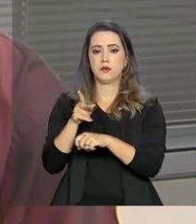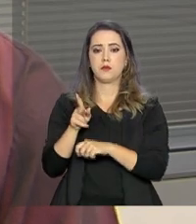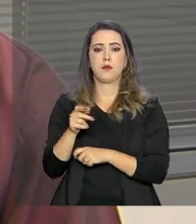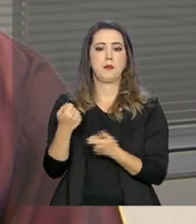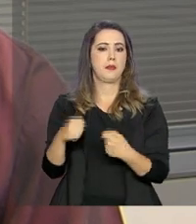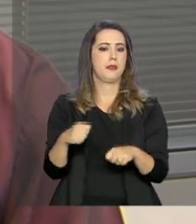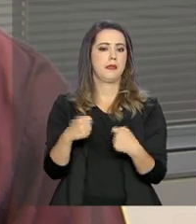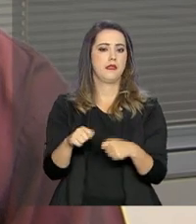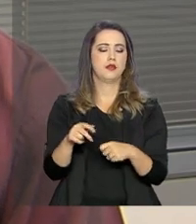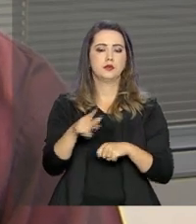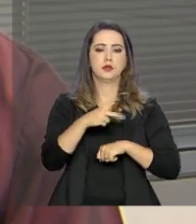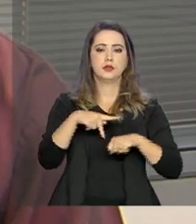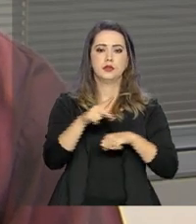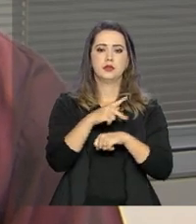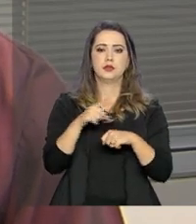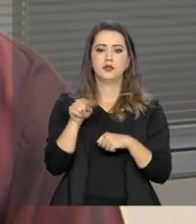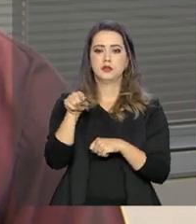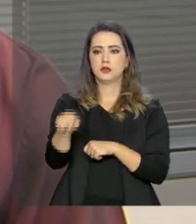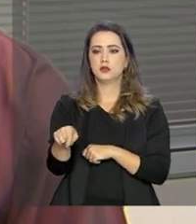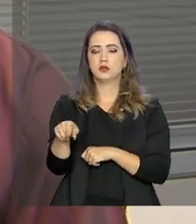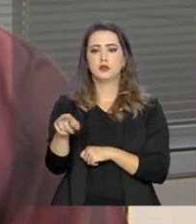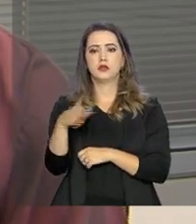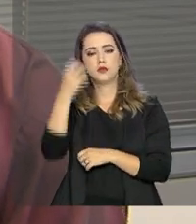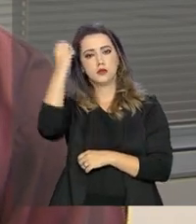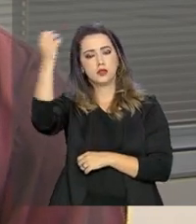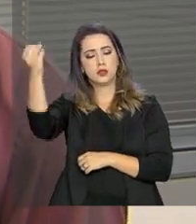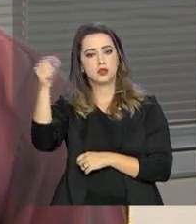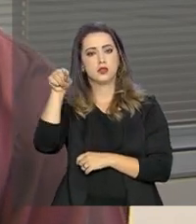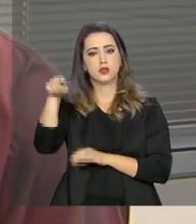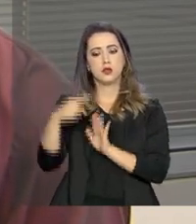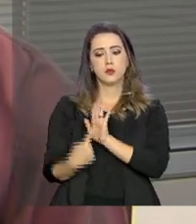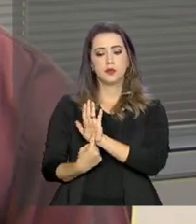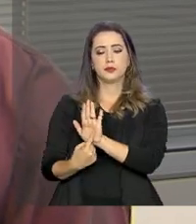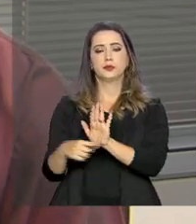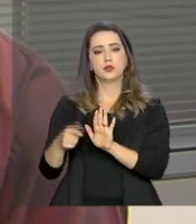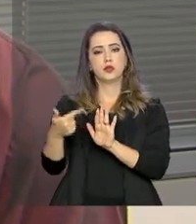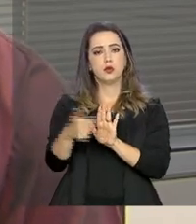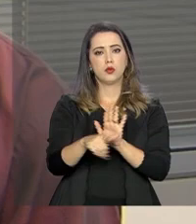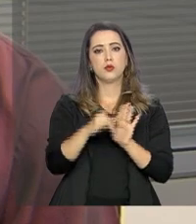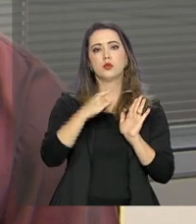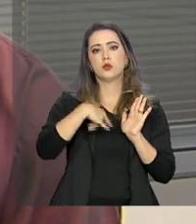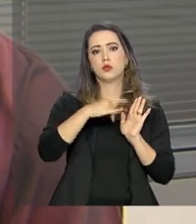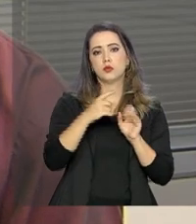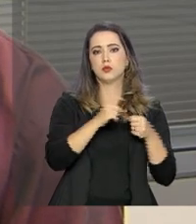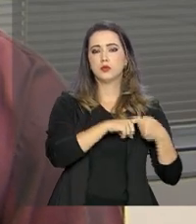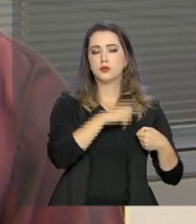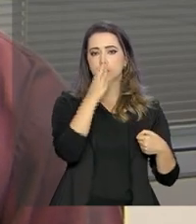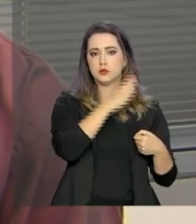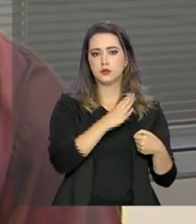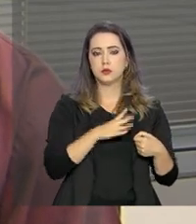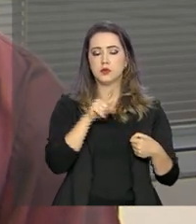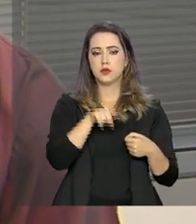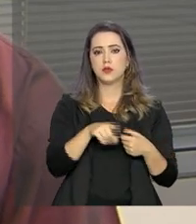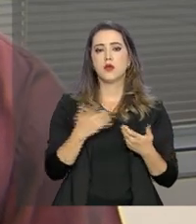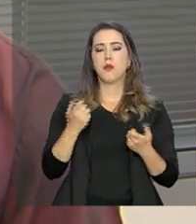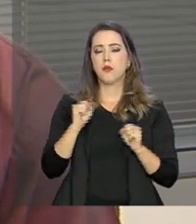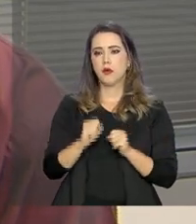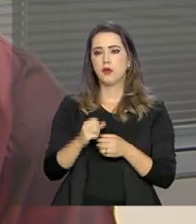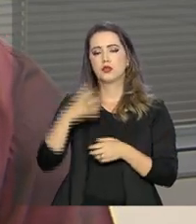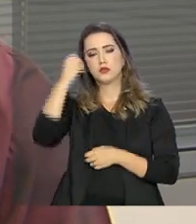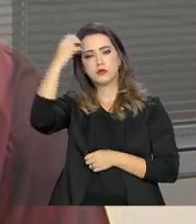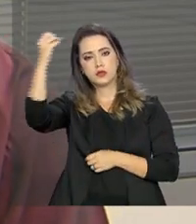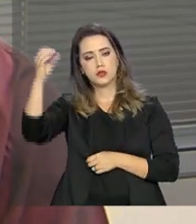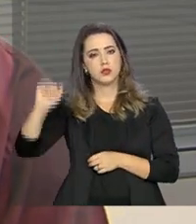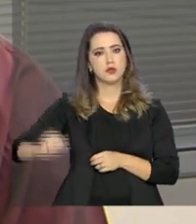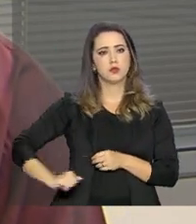precisar no país em que o animal foi at t que emite um documento para voltar ao brasil ele permite o regresso do